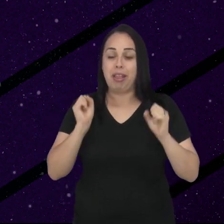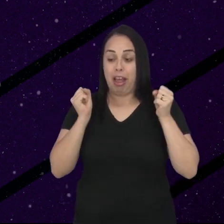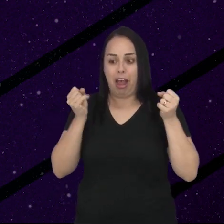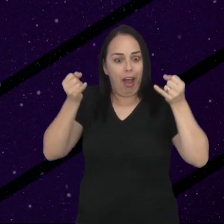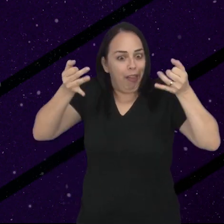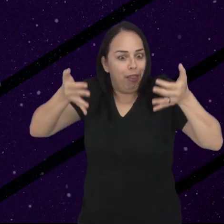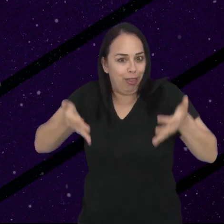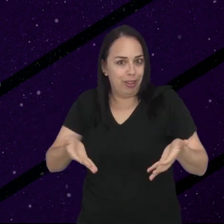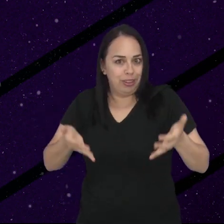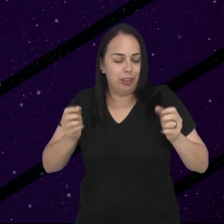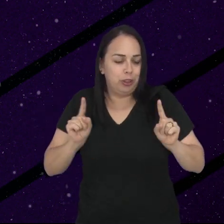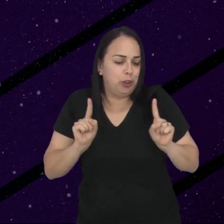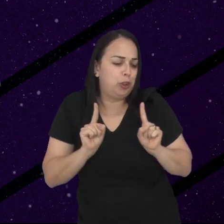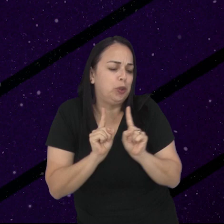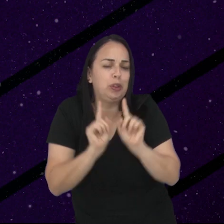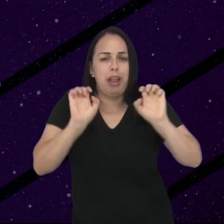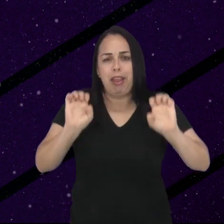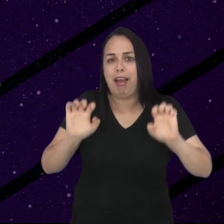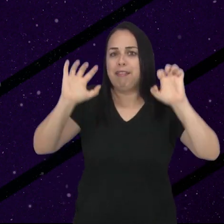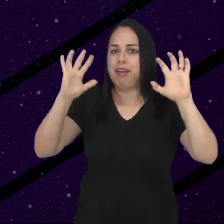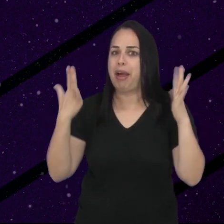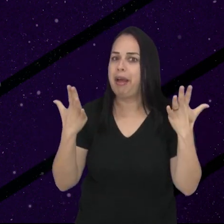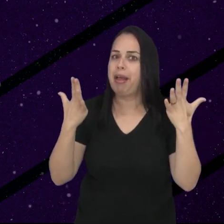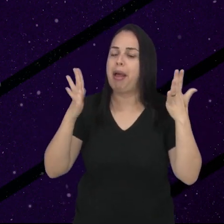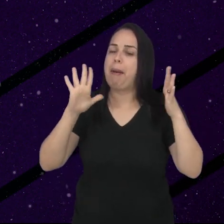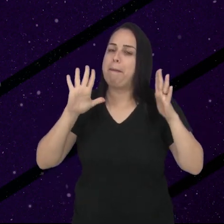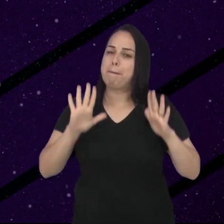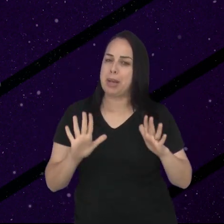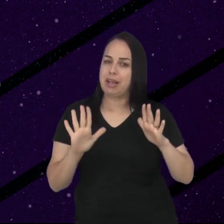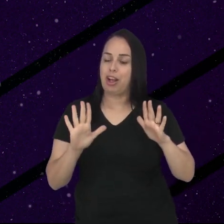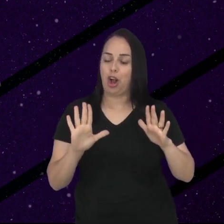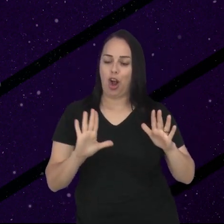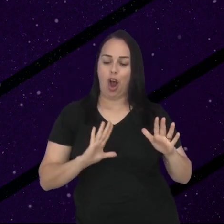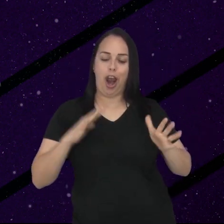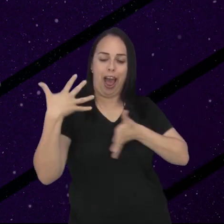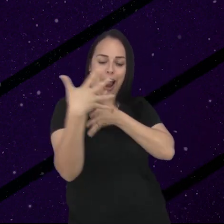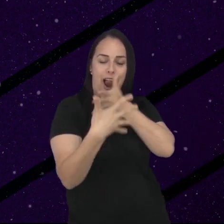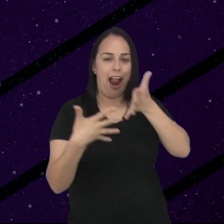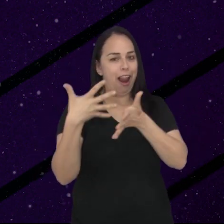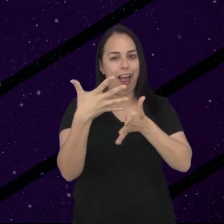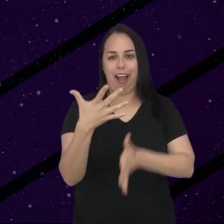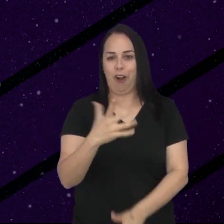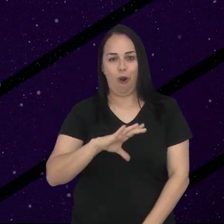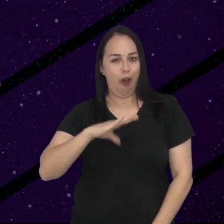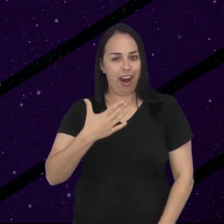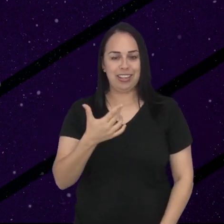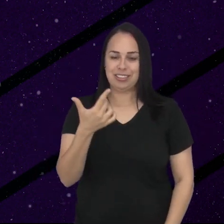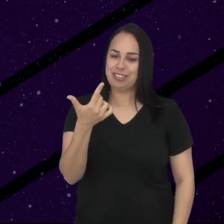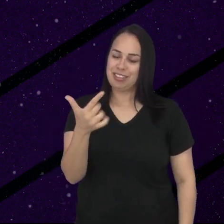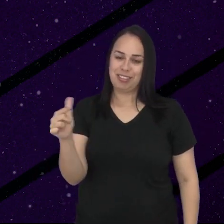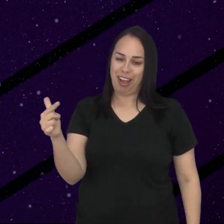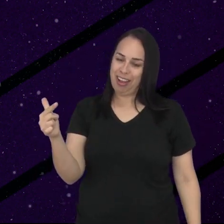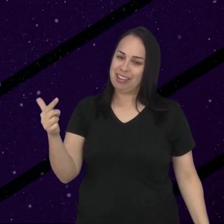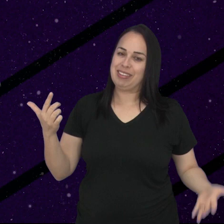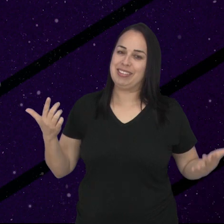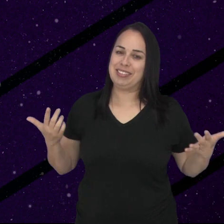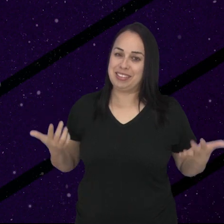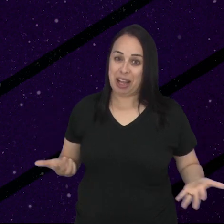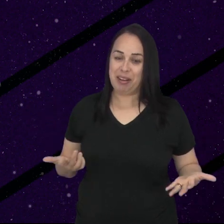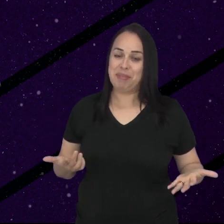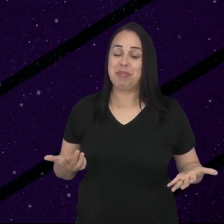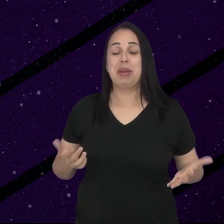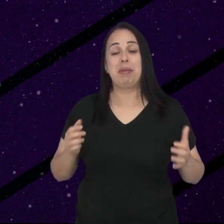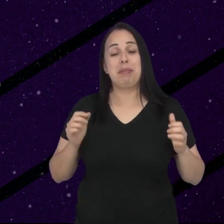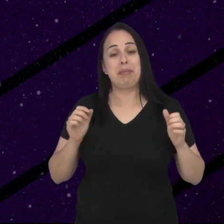noite todinha juntos numa festa, mas ninguém tem coragem de tomar iniciativa. É, talvez